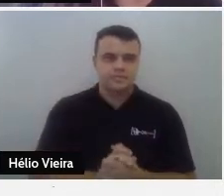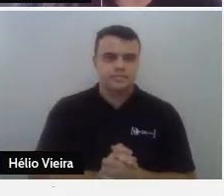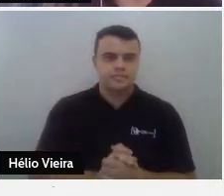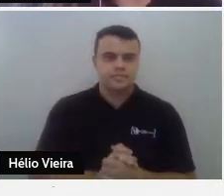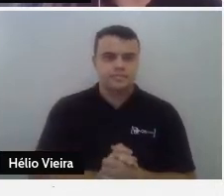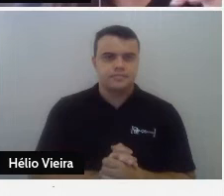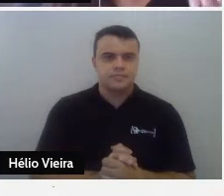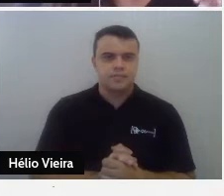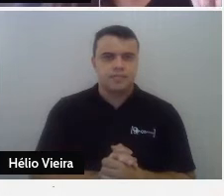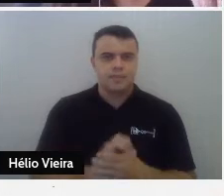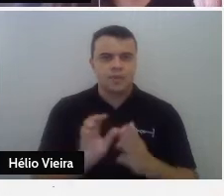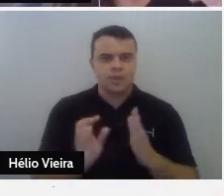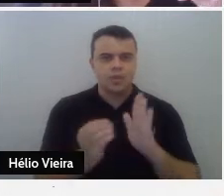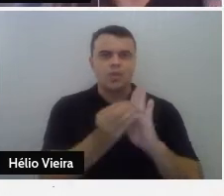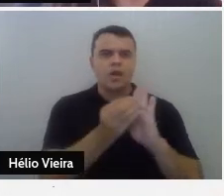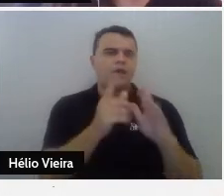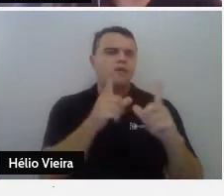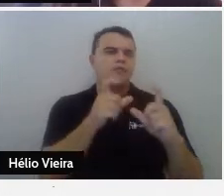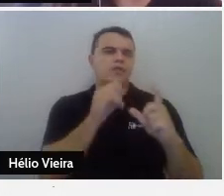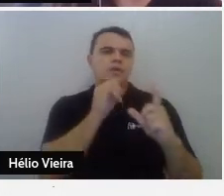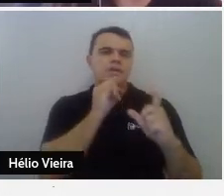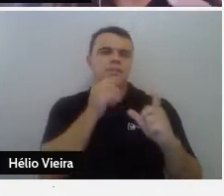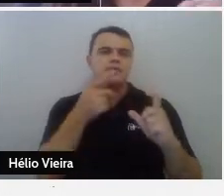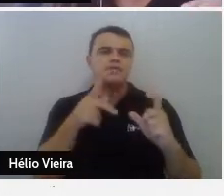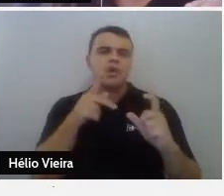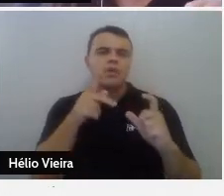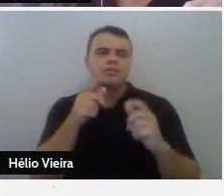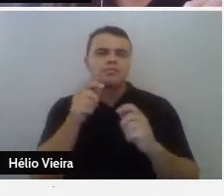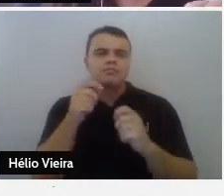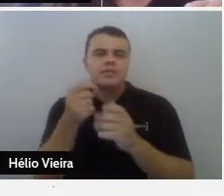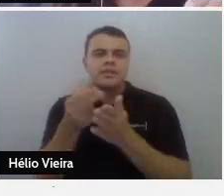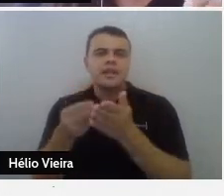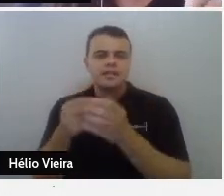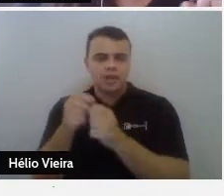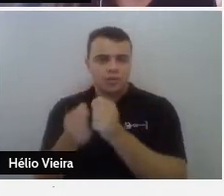colocar a foto, por exemplo, do seu avatar.